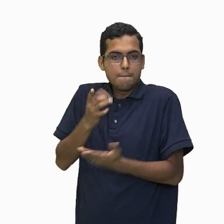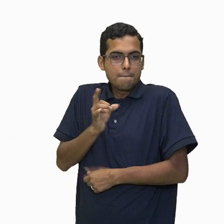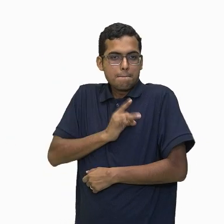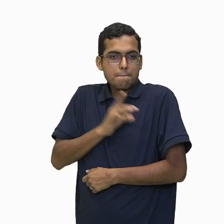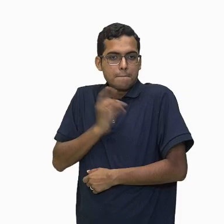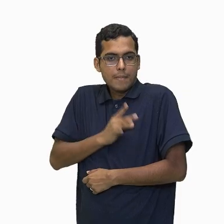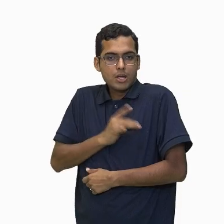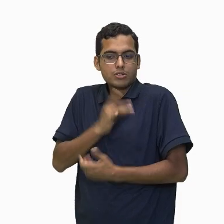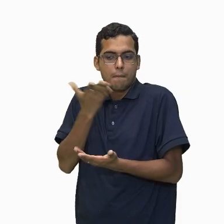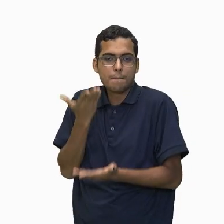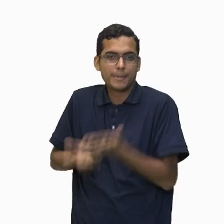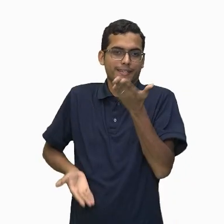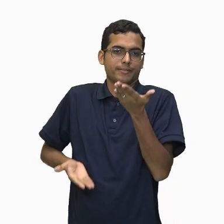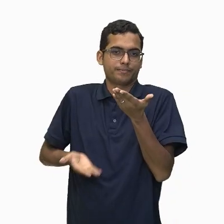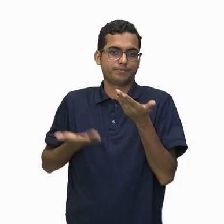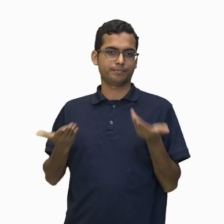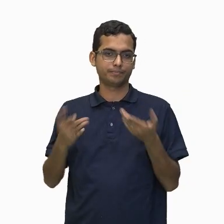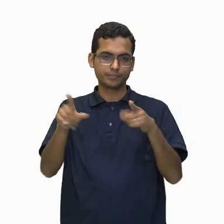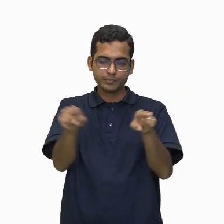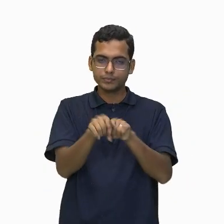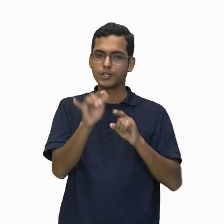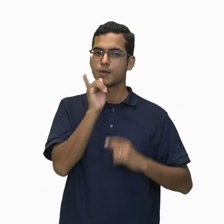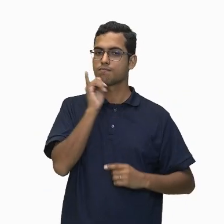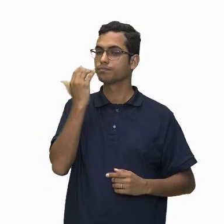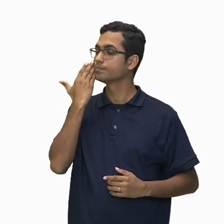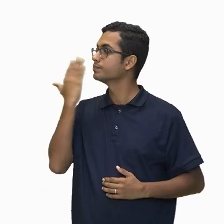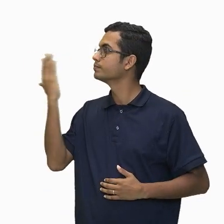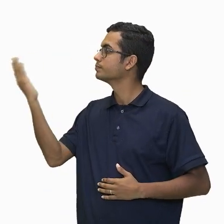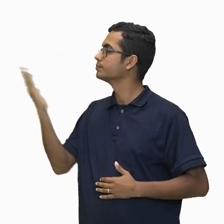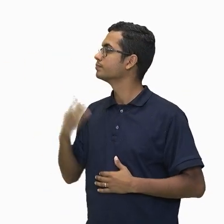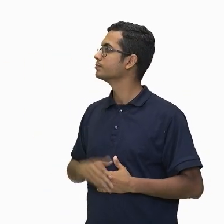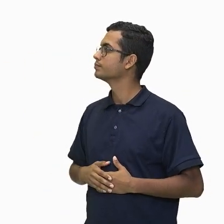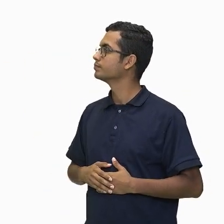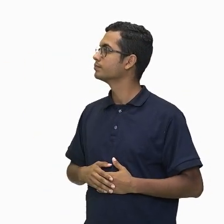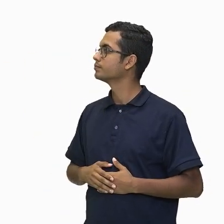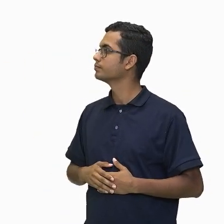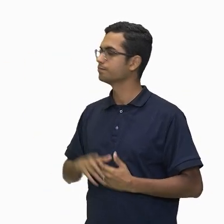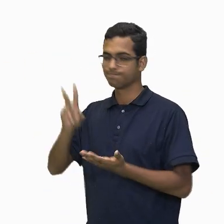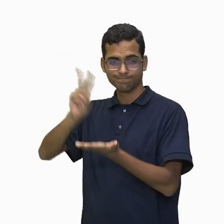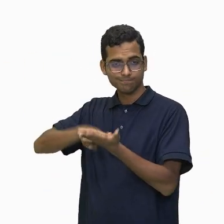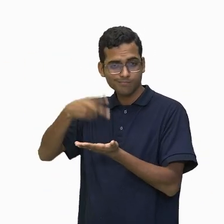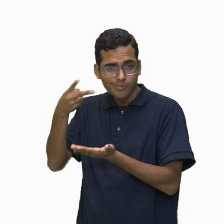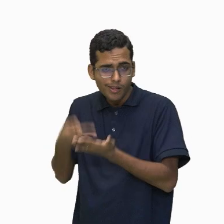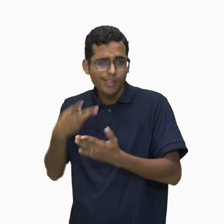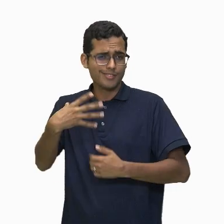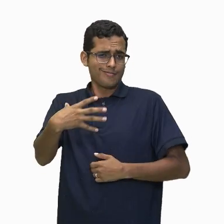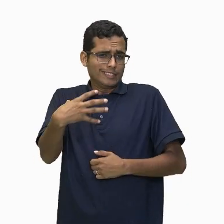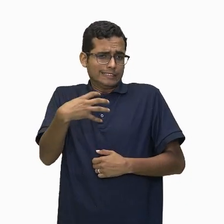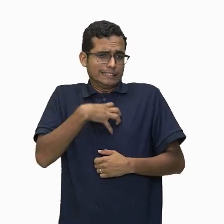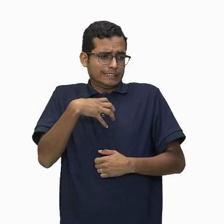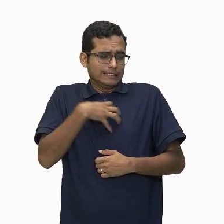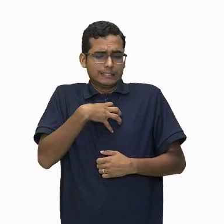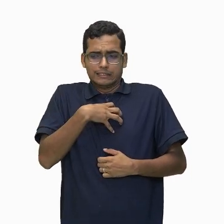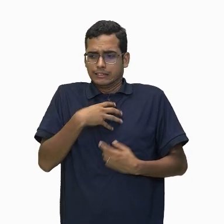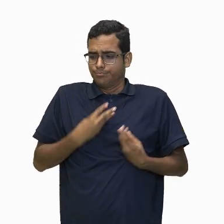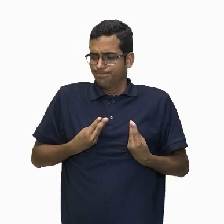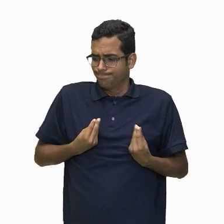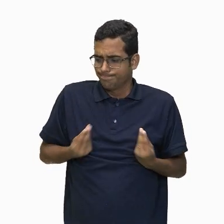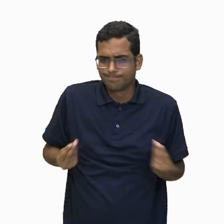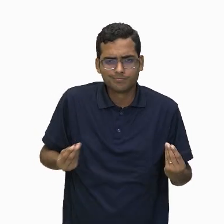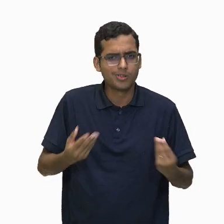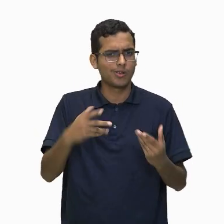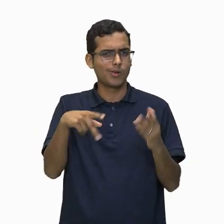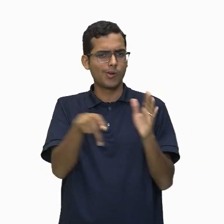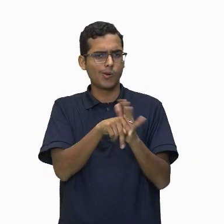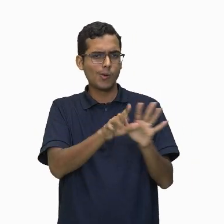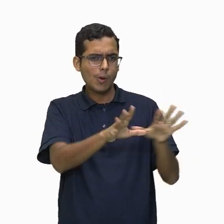my friends at a party without me. Eu me sinto, né, perdendo, eu sinto FOMO quando eu vejo